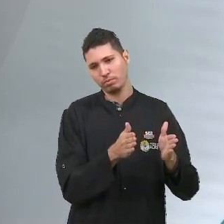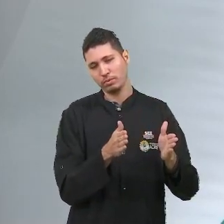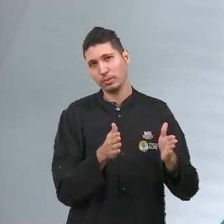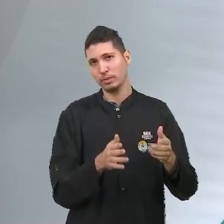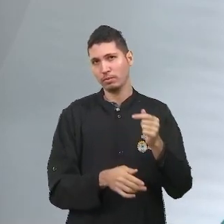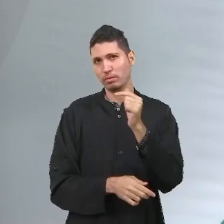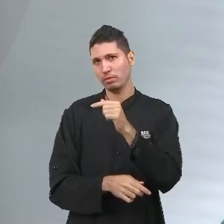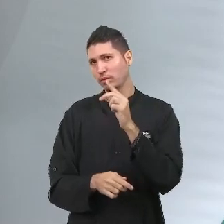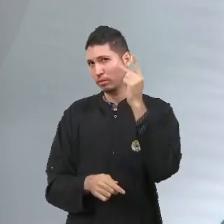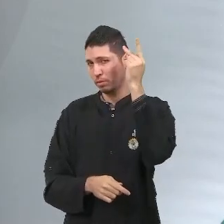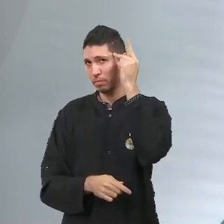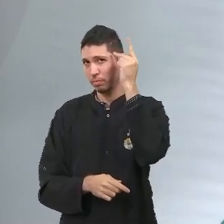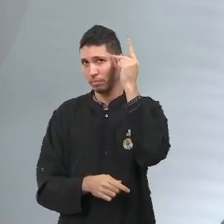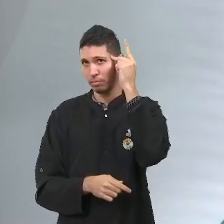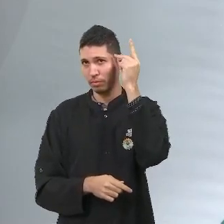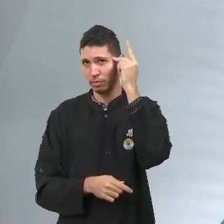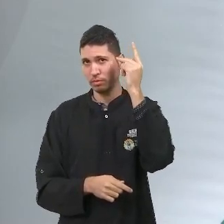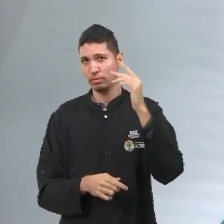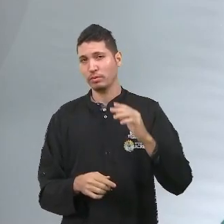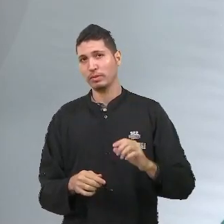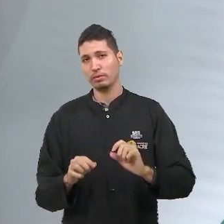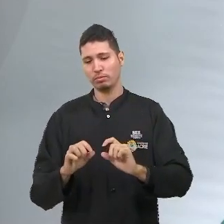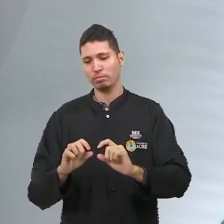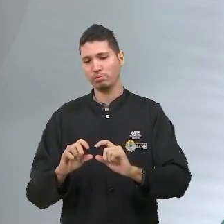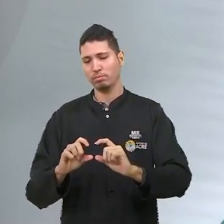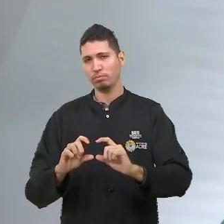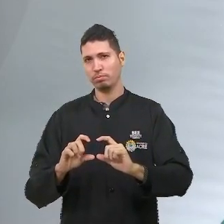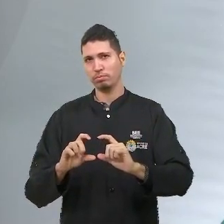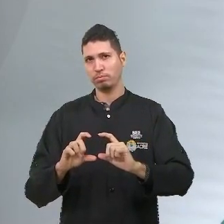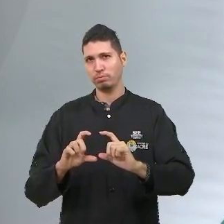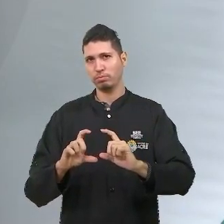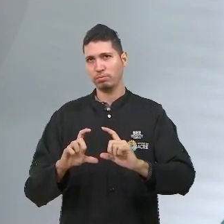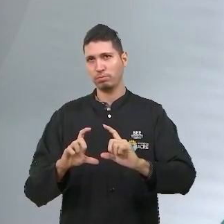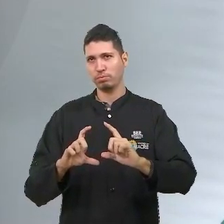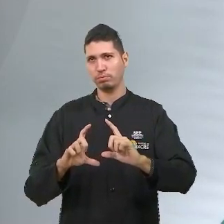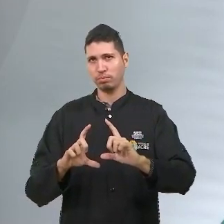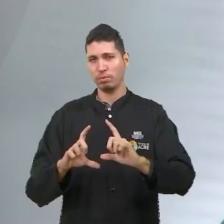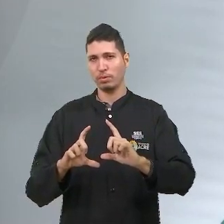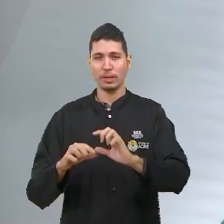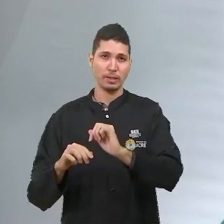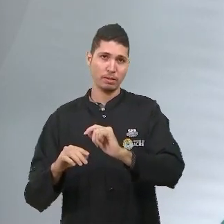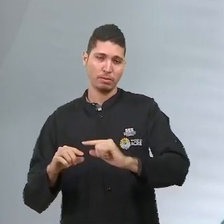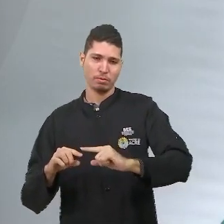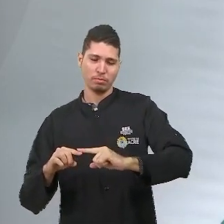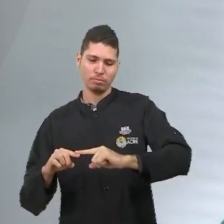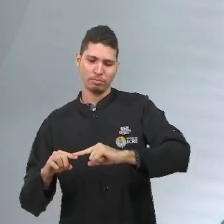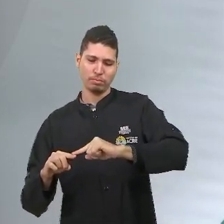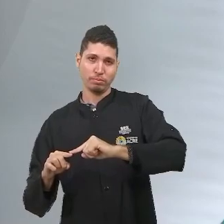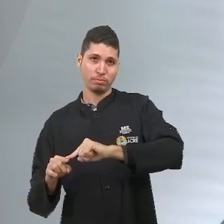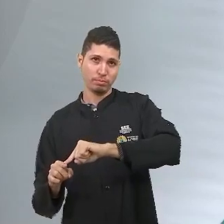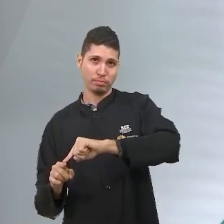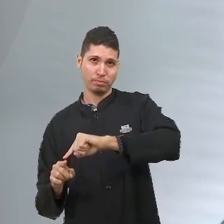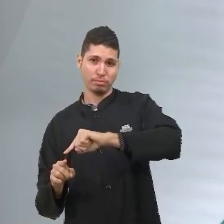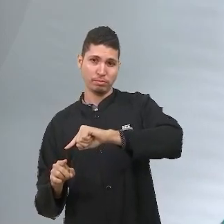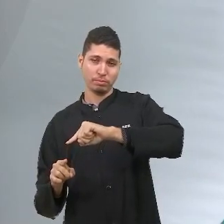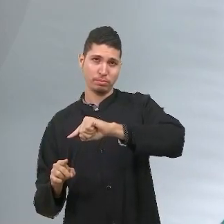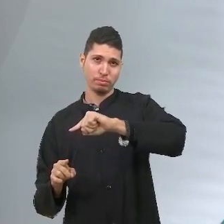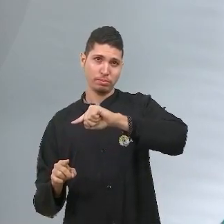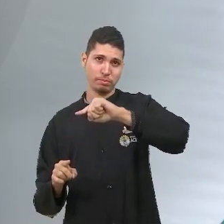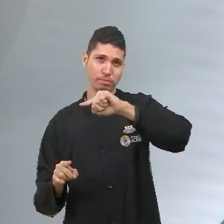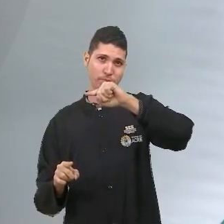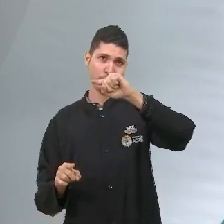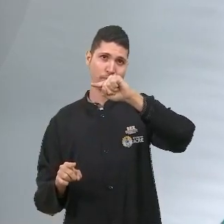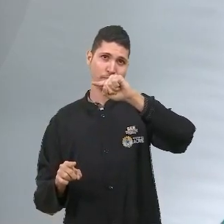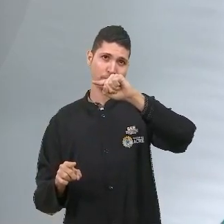São Paulo, e principalmente a capital, nós temos aí já tanta população, tanta construção, que eles constroem de